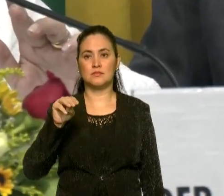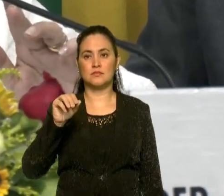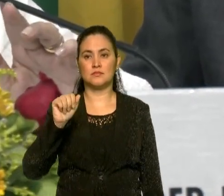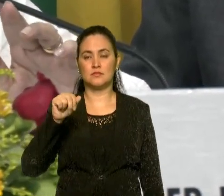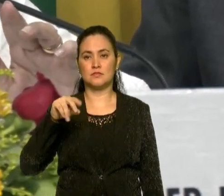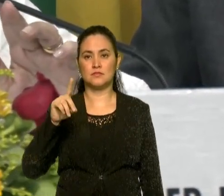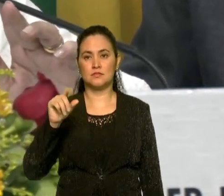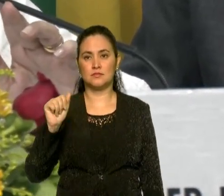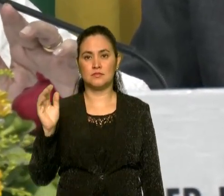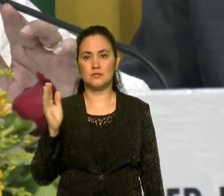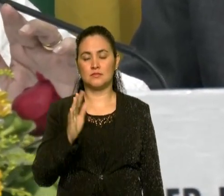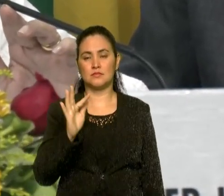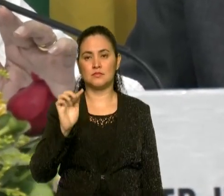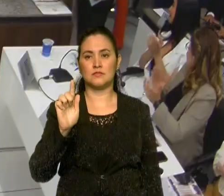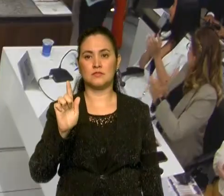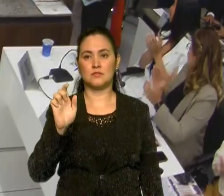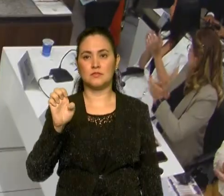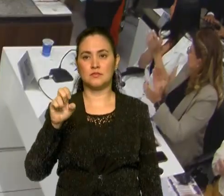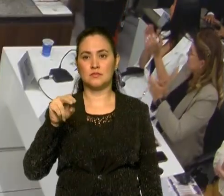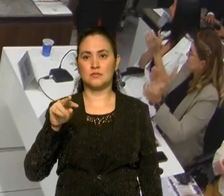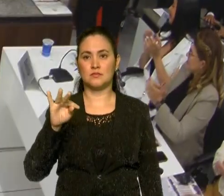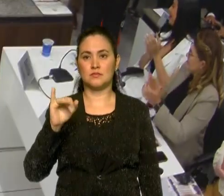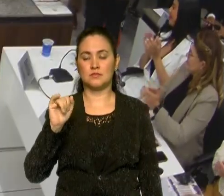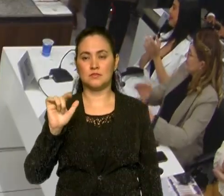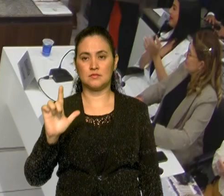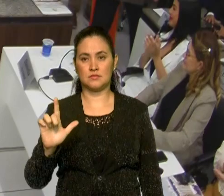deputada federal de Caxias.